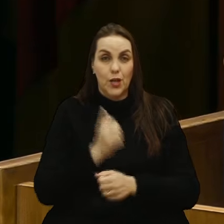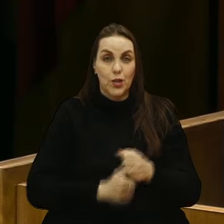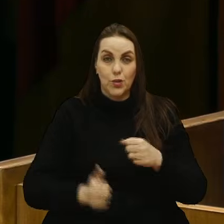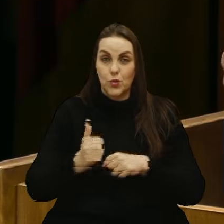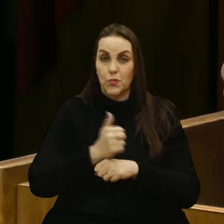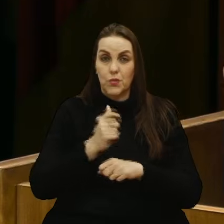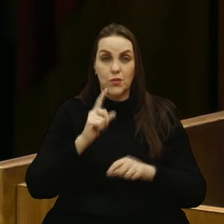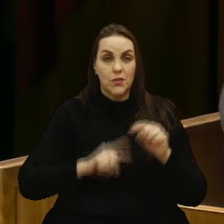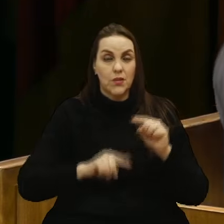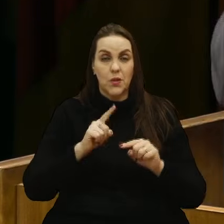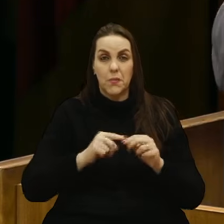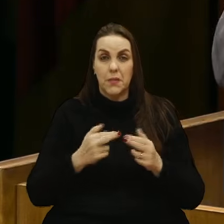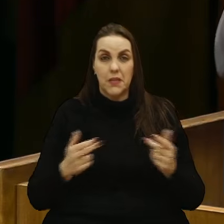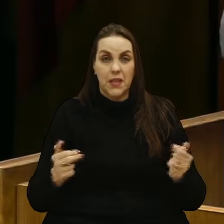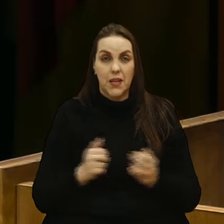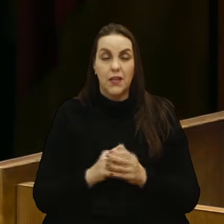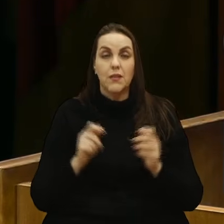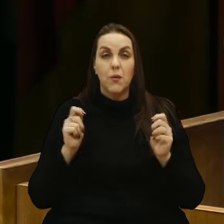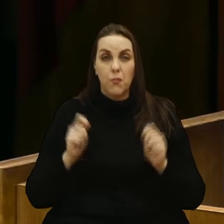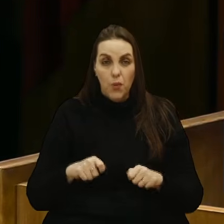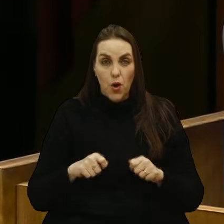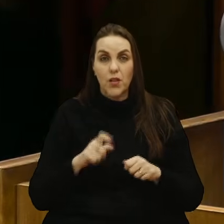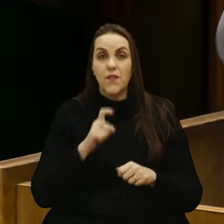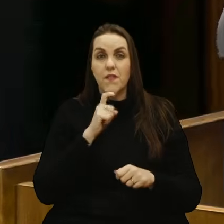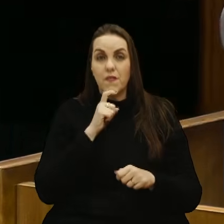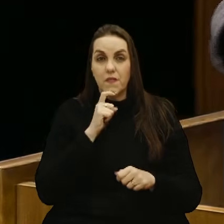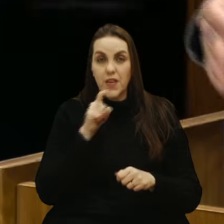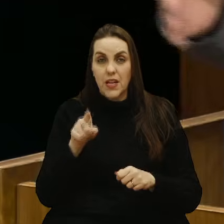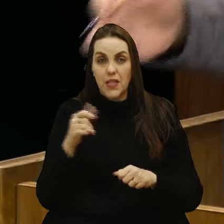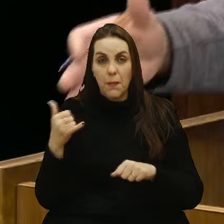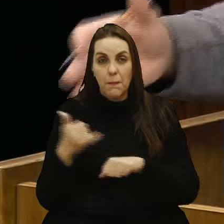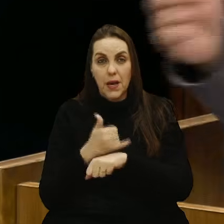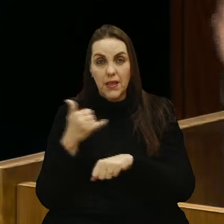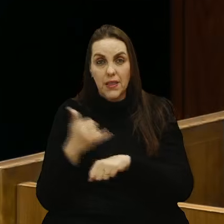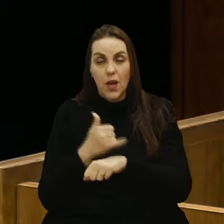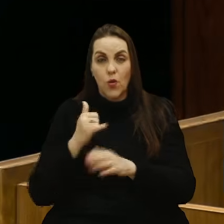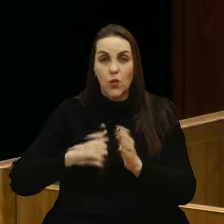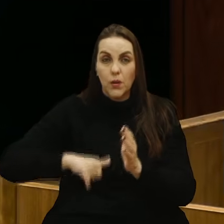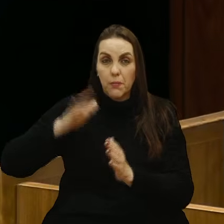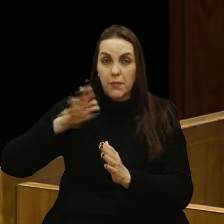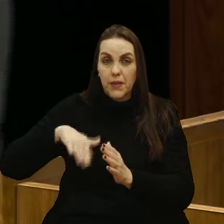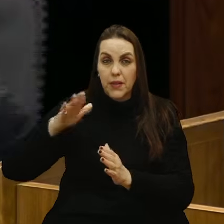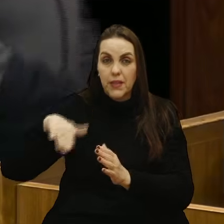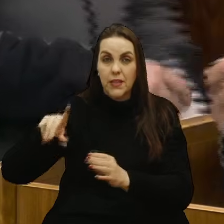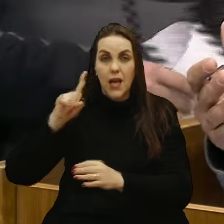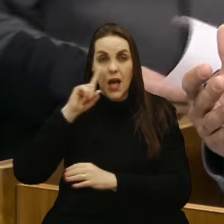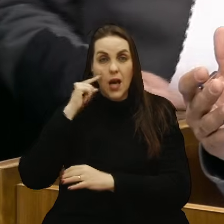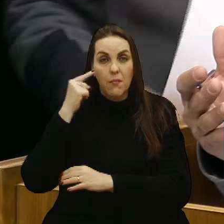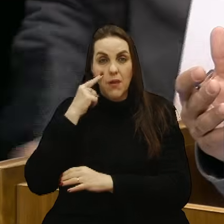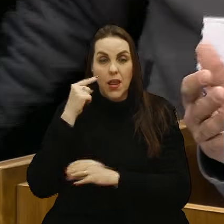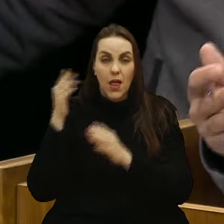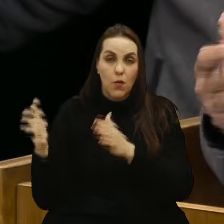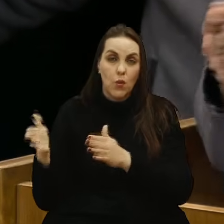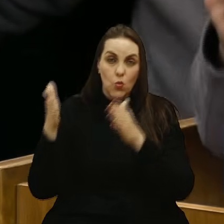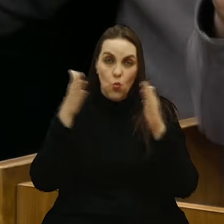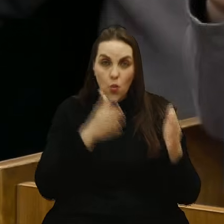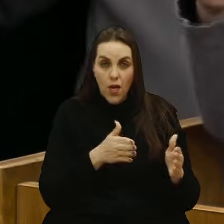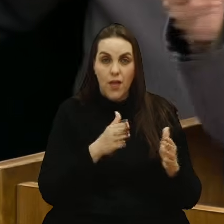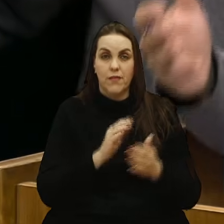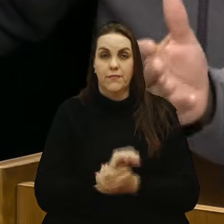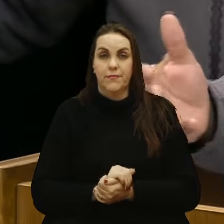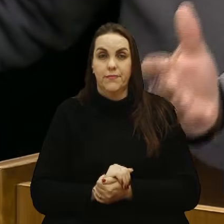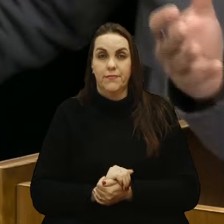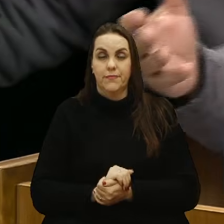material. Pode colocar a lixeira verde de metal, pinta de amarelo e bota do lado. Por que a gente não faz isso? Se a